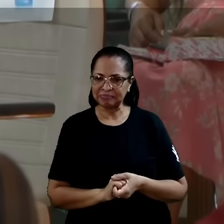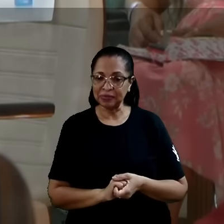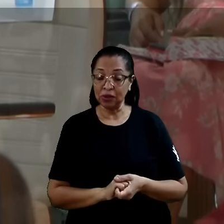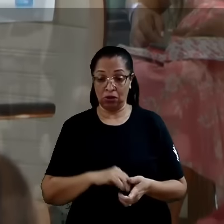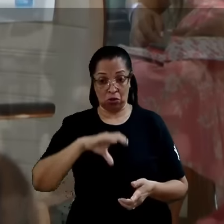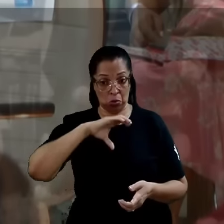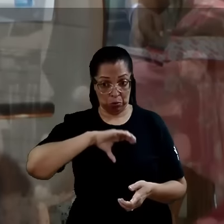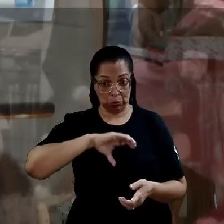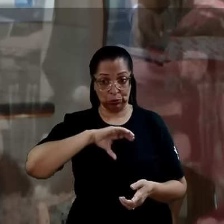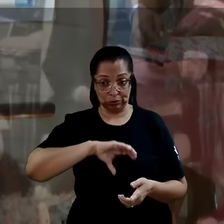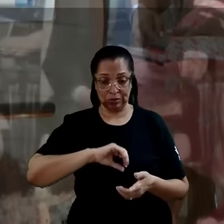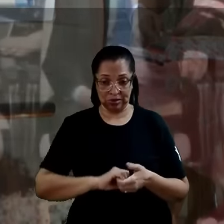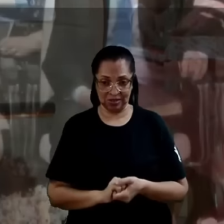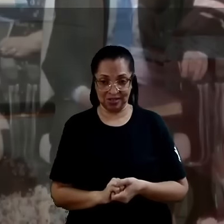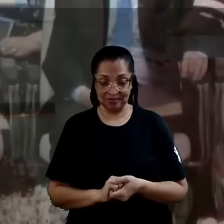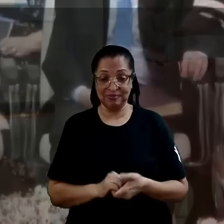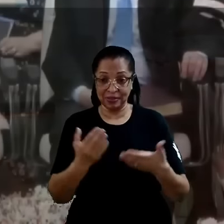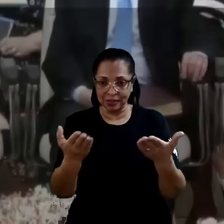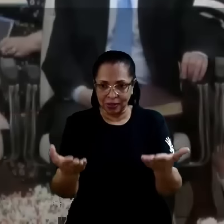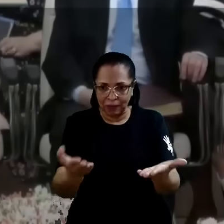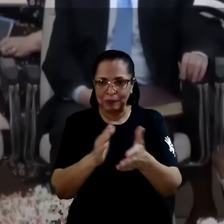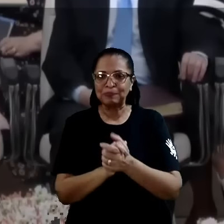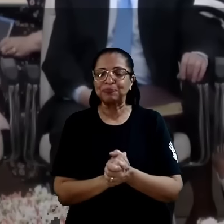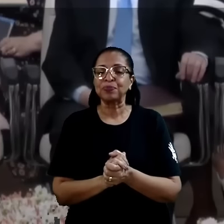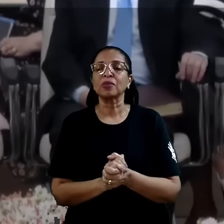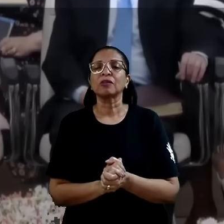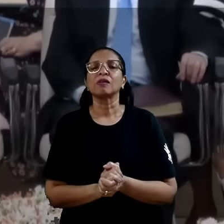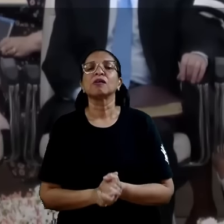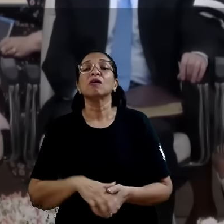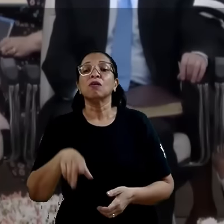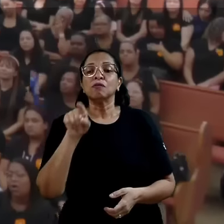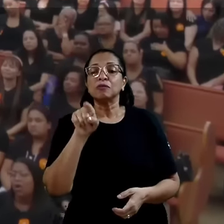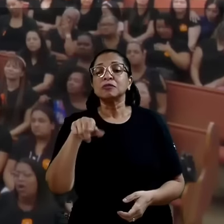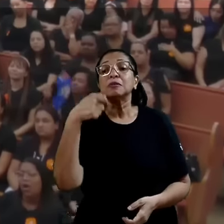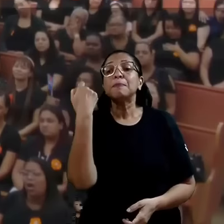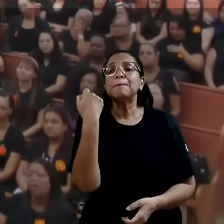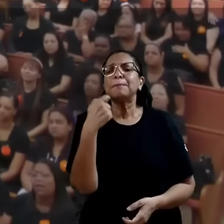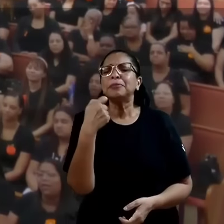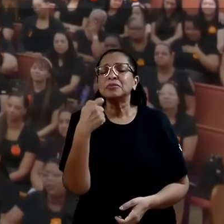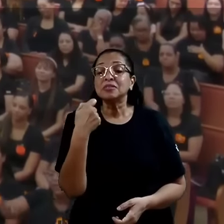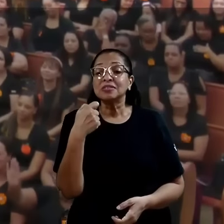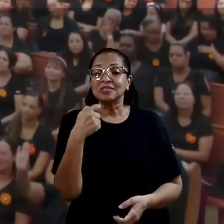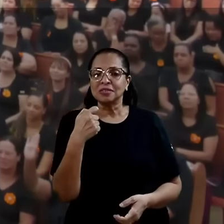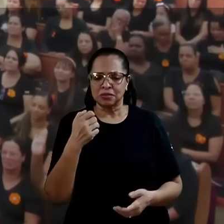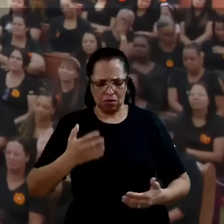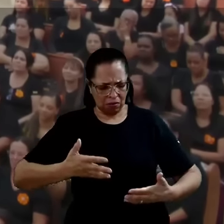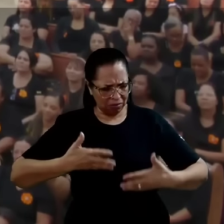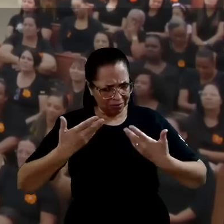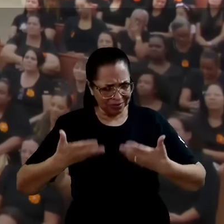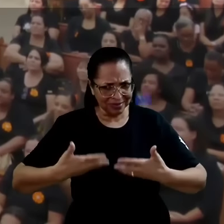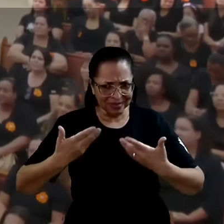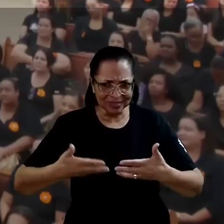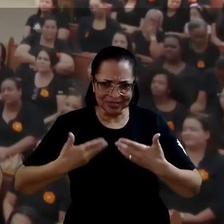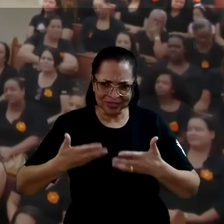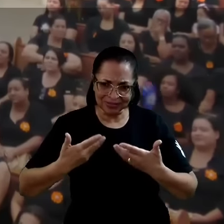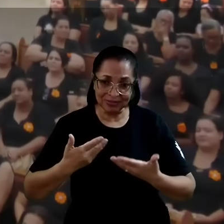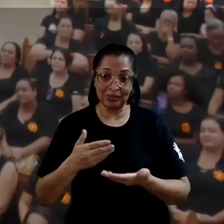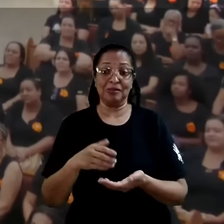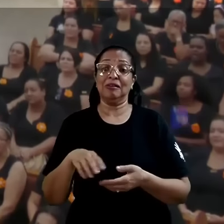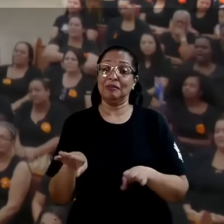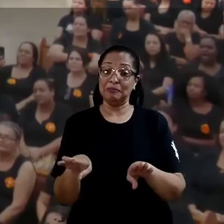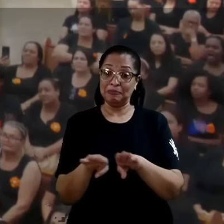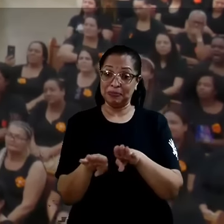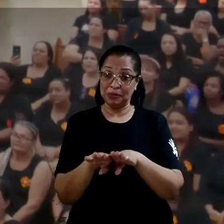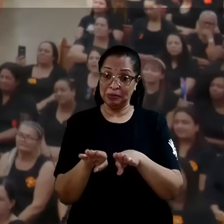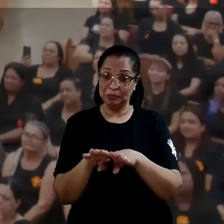profetizar para ele ter desejo de ser batizado em outras línguas ele precisa ver você falando em outras línguas eu vou deixar